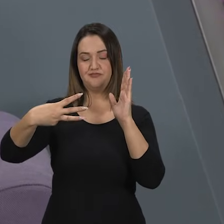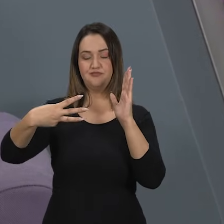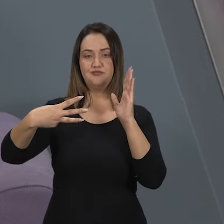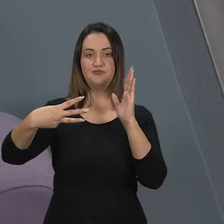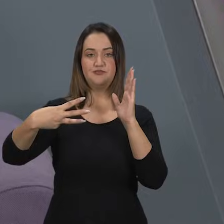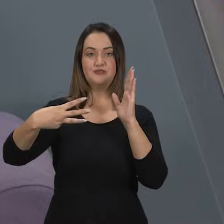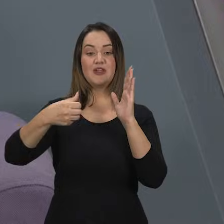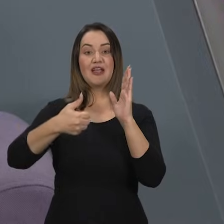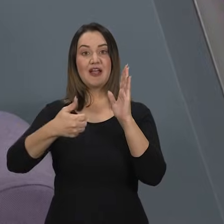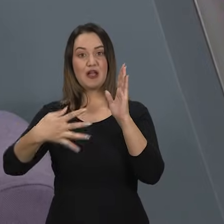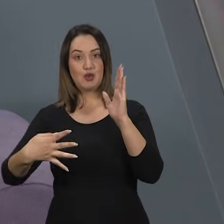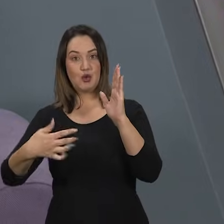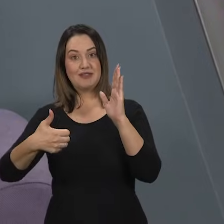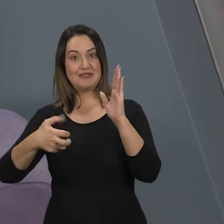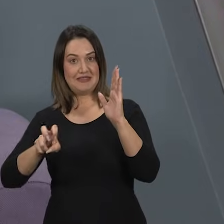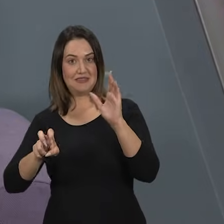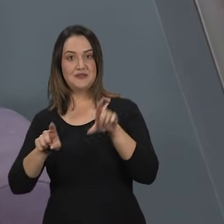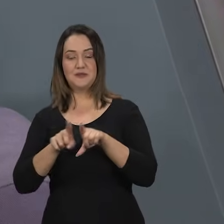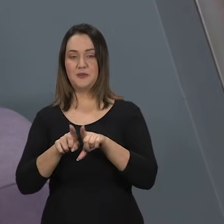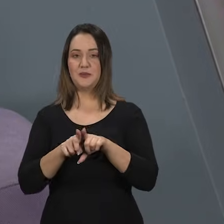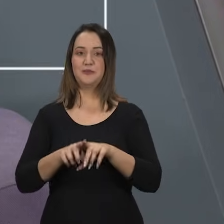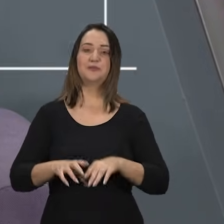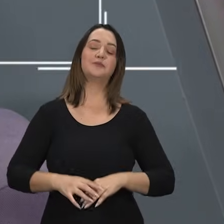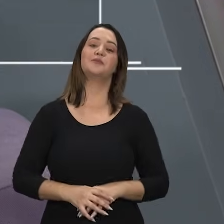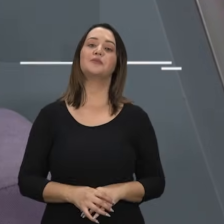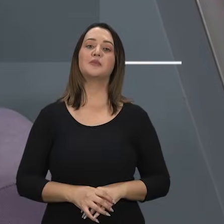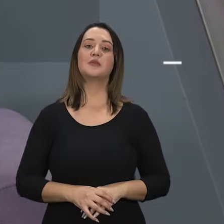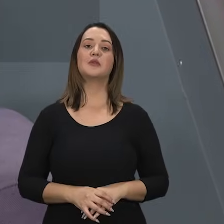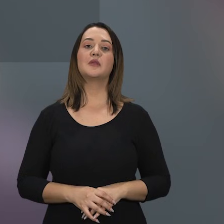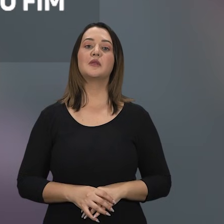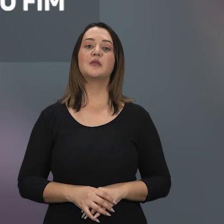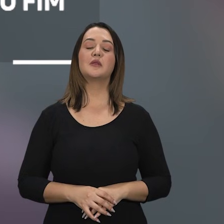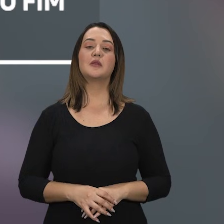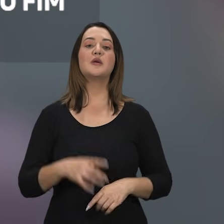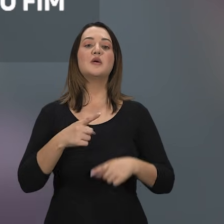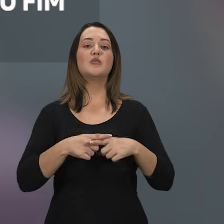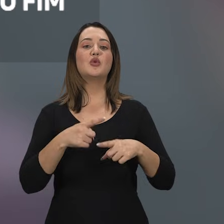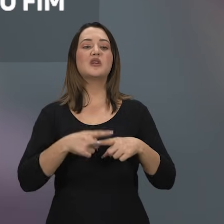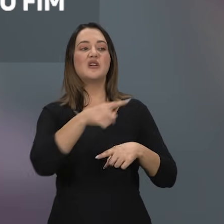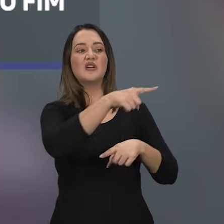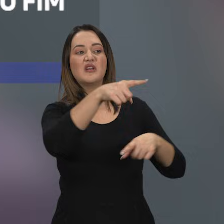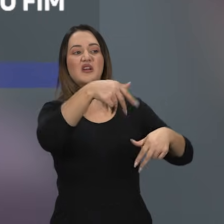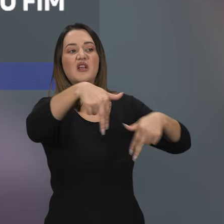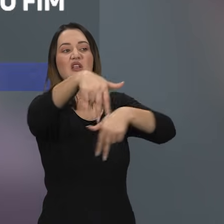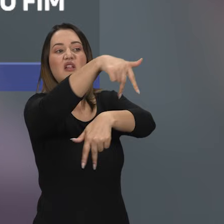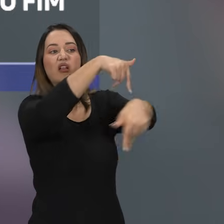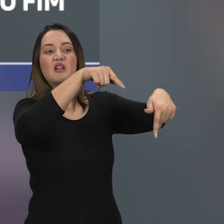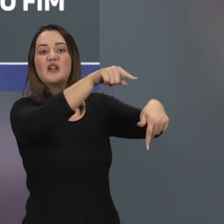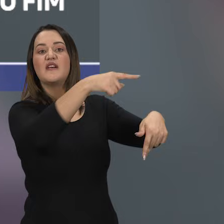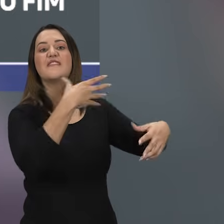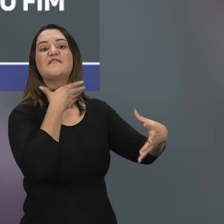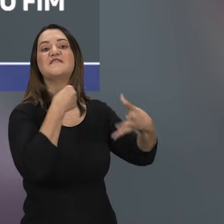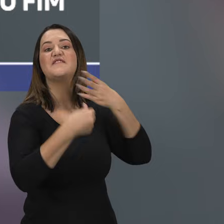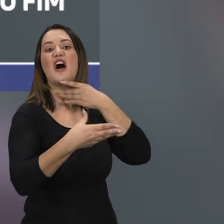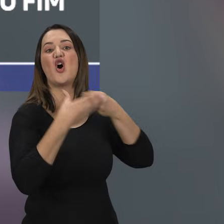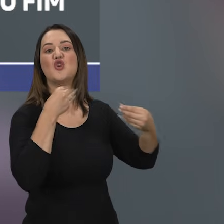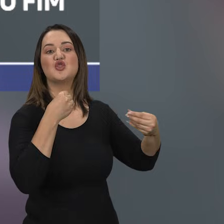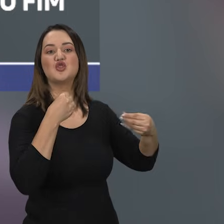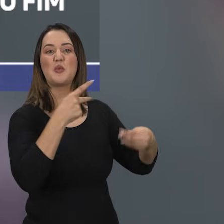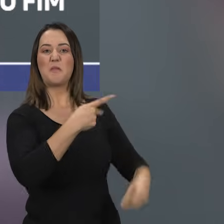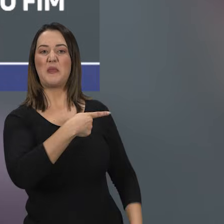2 Coríntios 11, 13, 14 e 15, olha só. Porque os tais são falsos